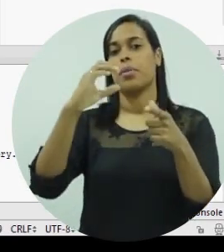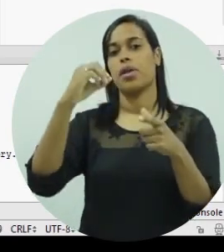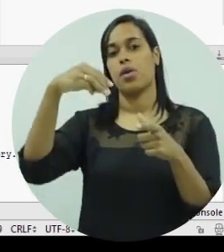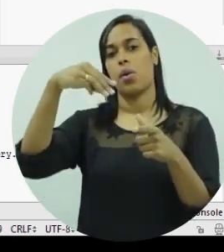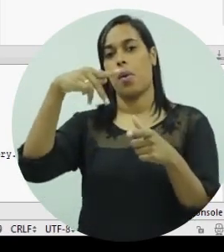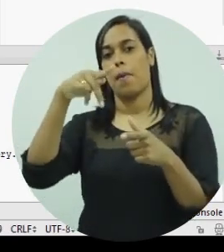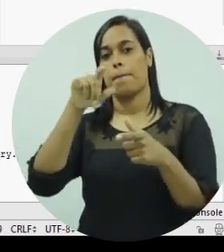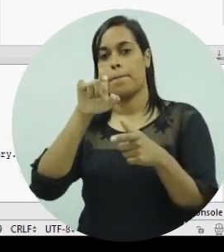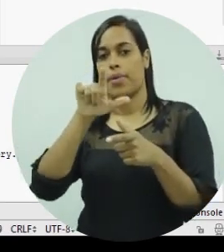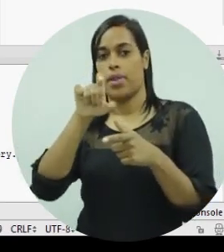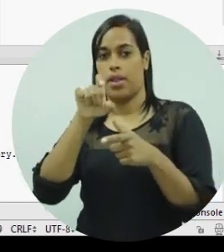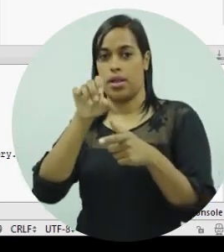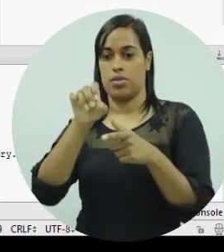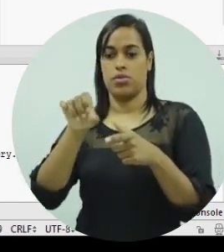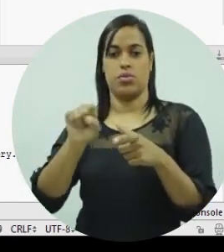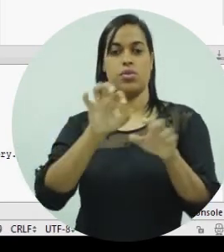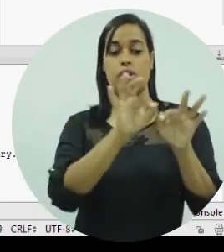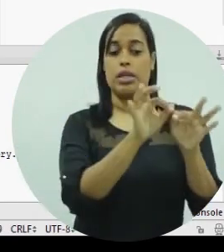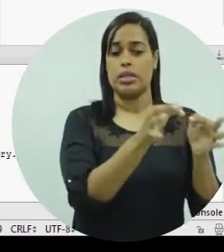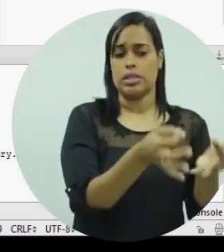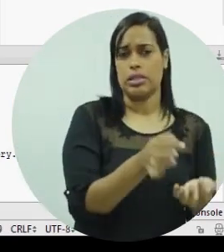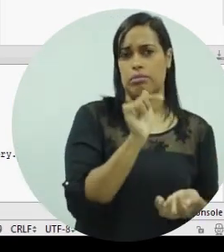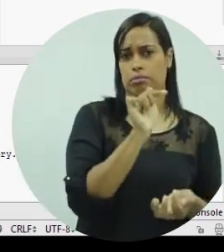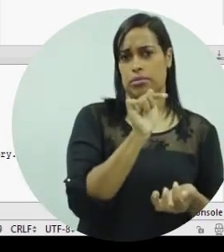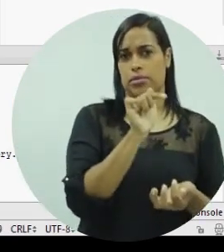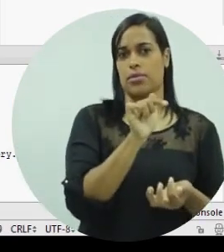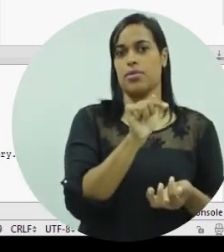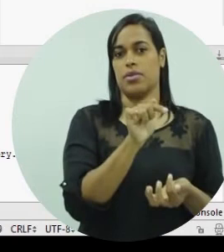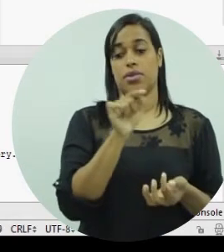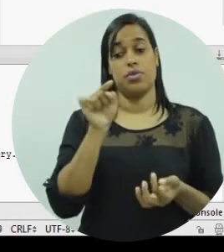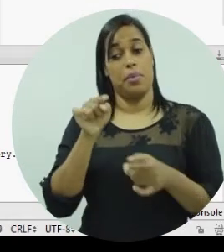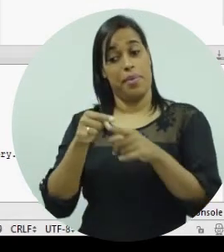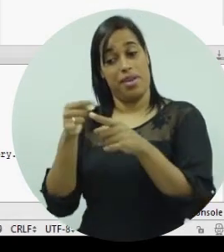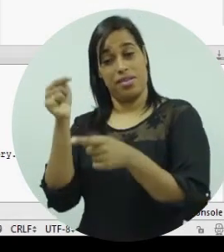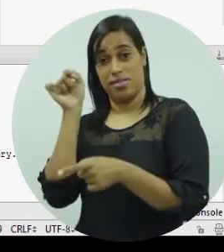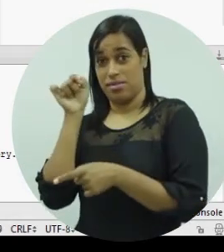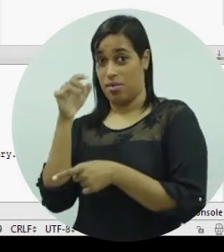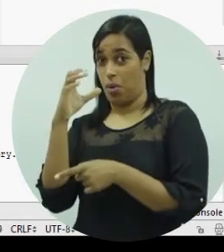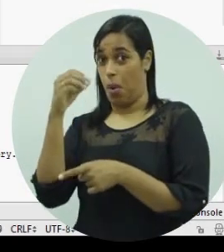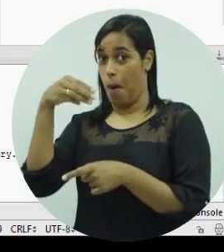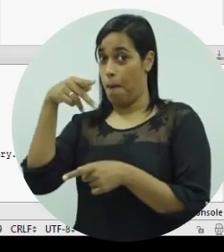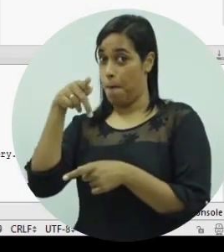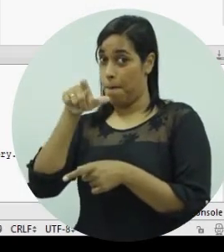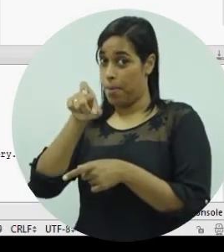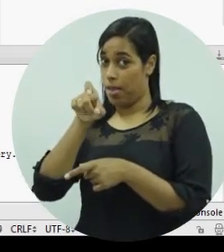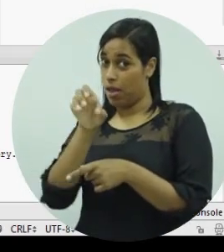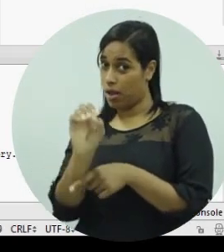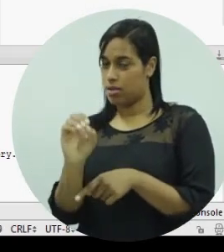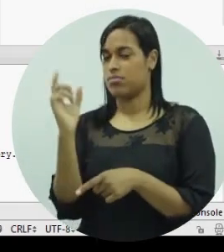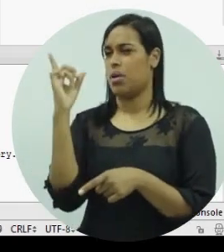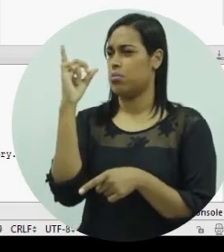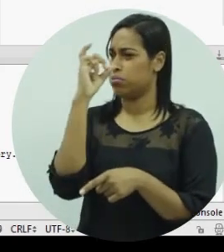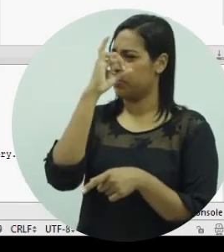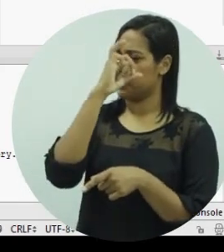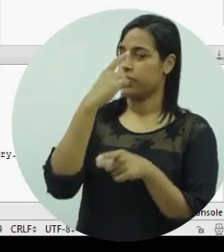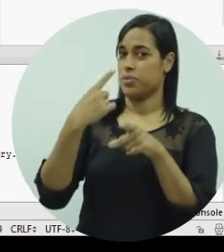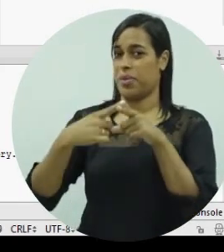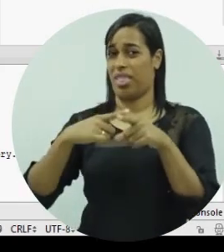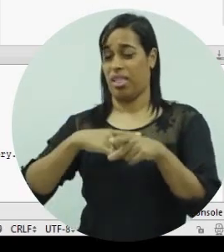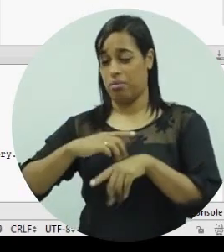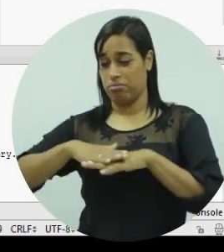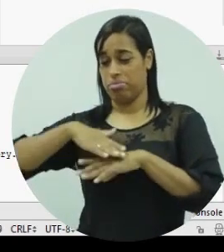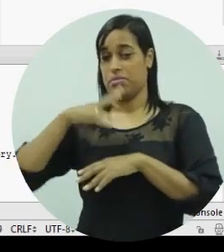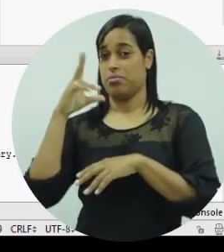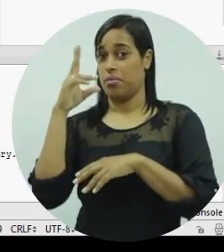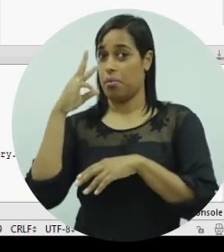simples. Já os tipos complexos, eles possuem algo mais. Eles fazem muito mais e gastam muito mais memória. O